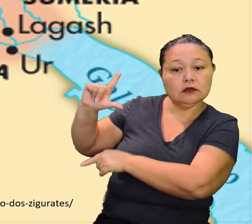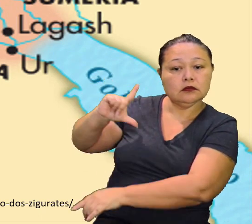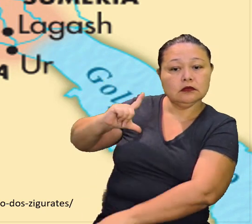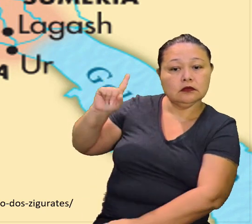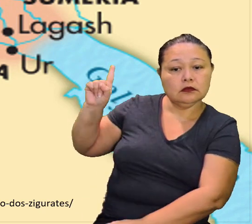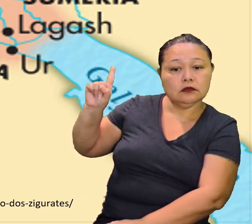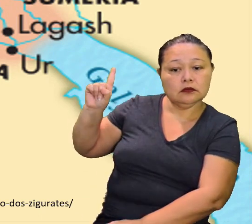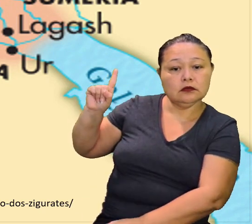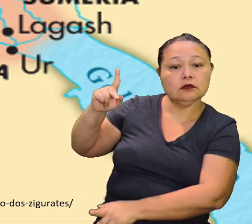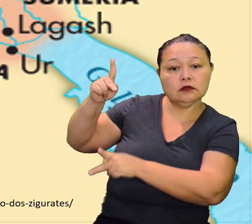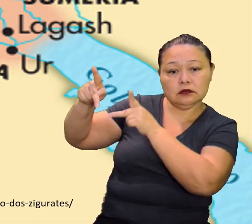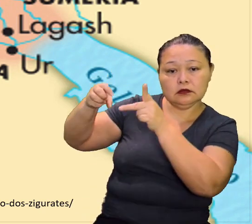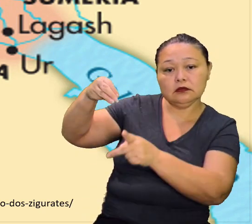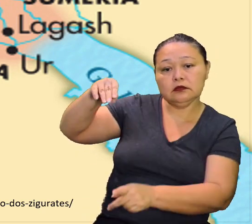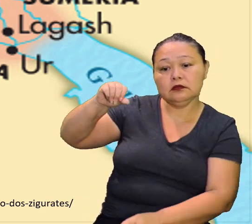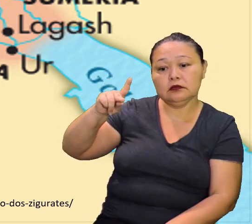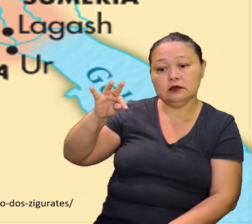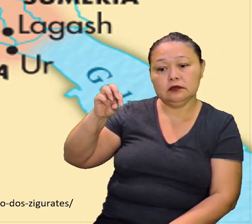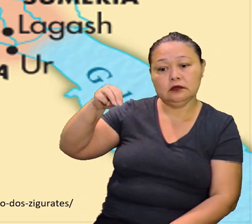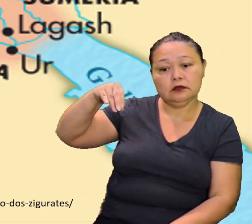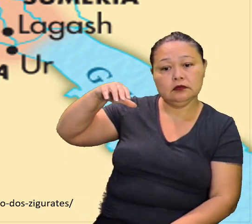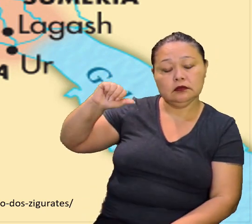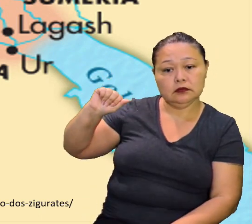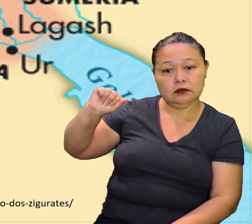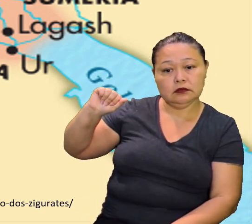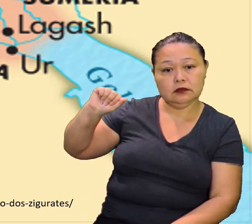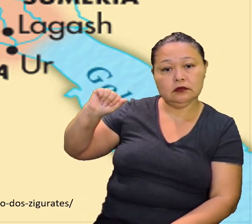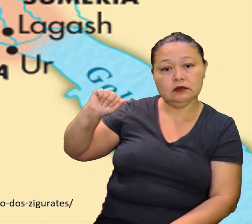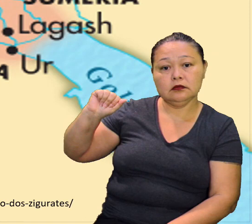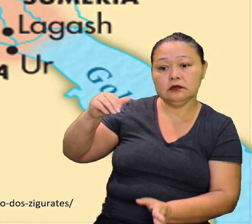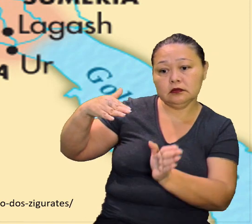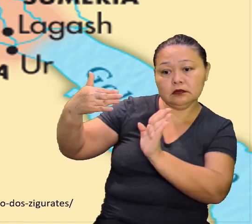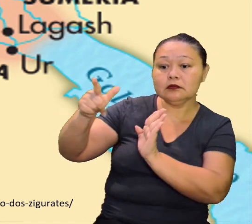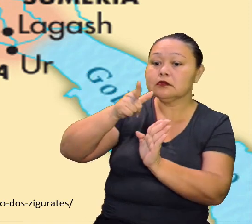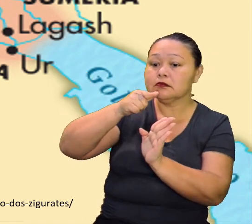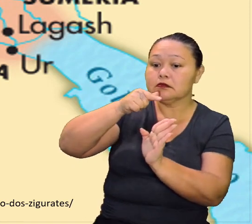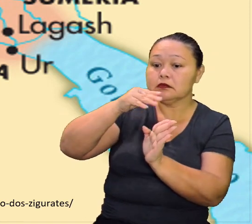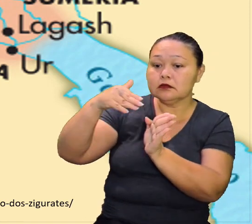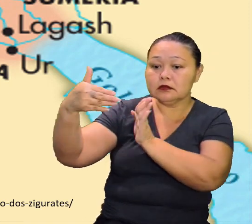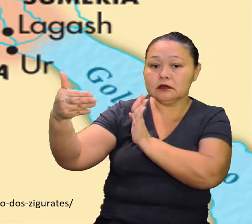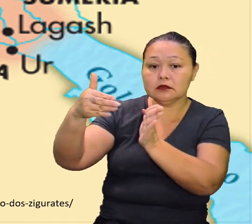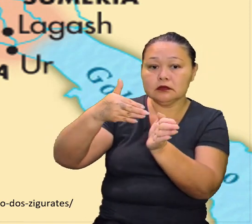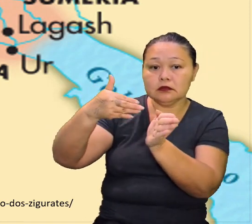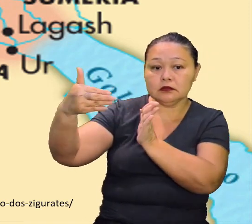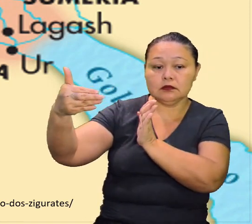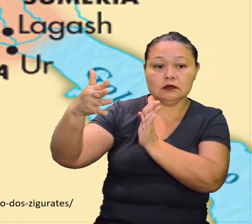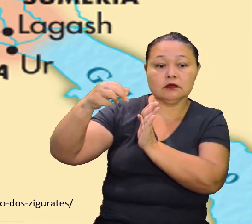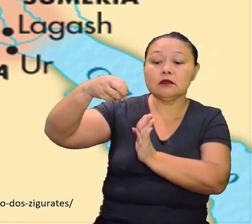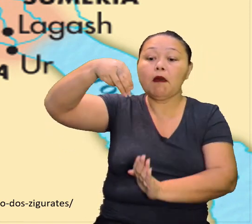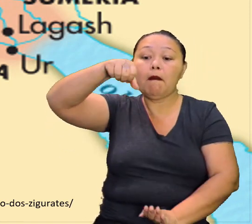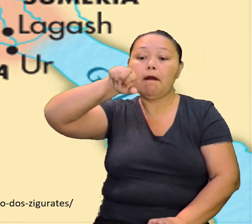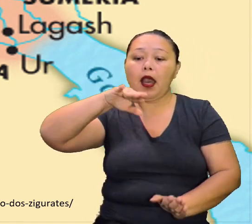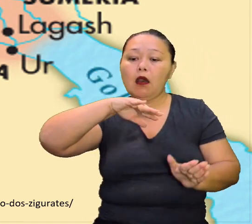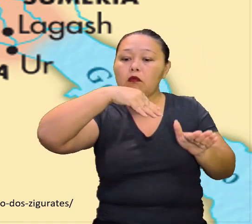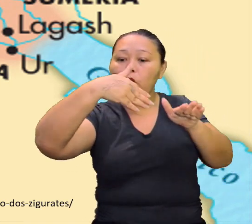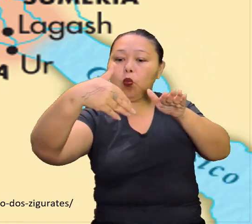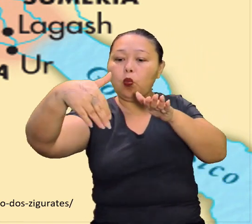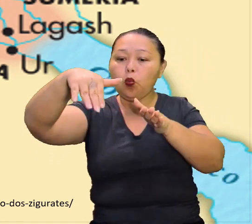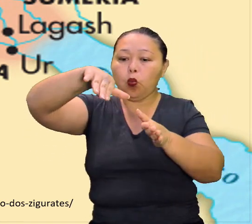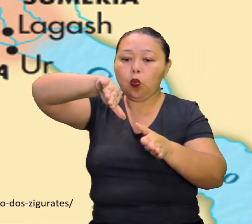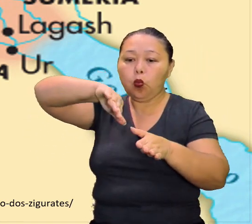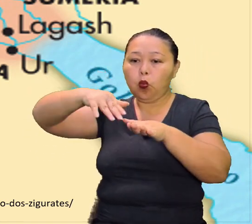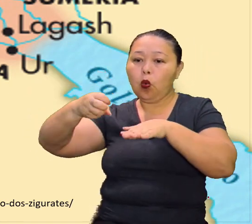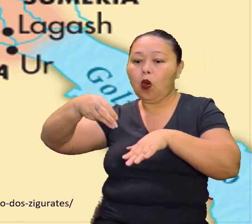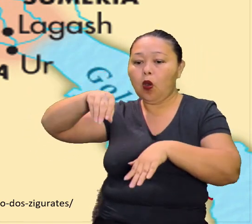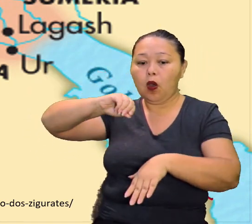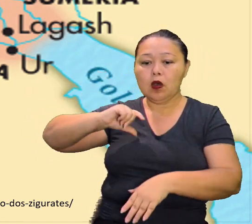Aqui é a Mesopotâmia, não é isso? E aí os dois rios. Os vários mares que eu tenho aqui, ó. E aqui